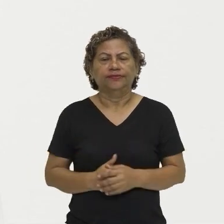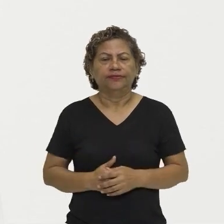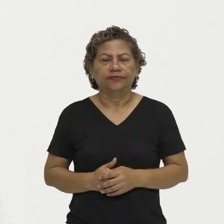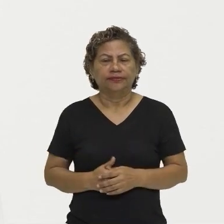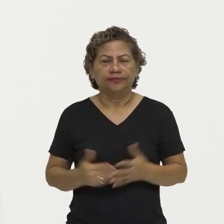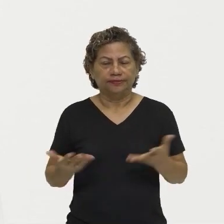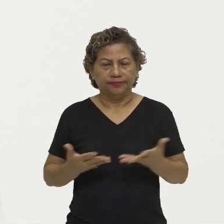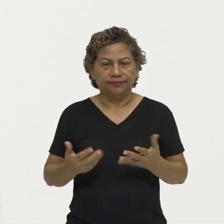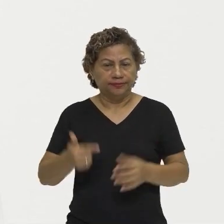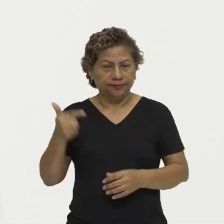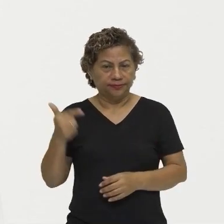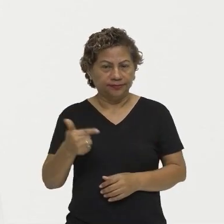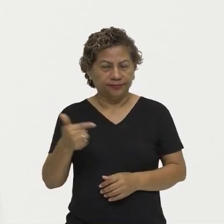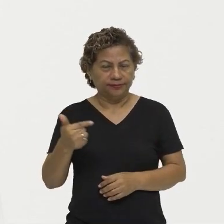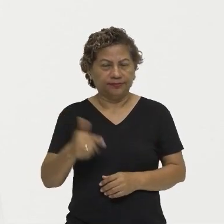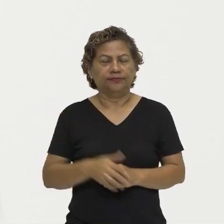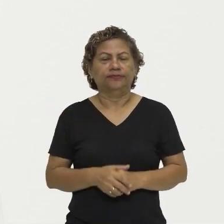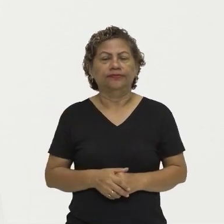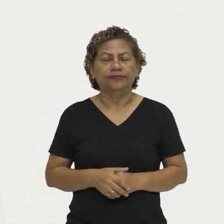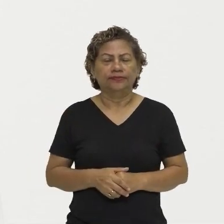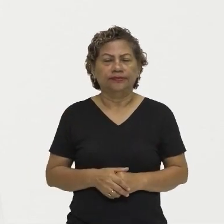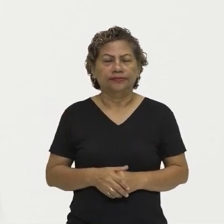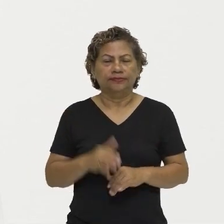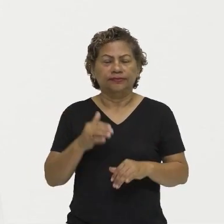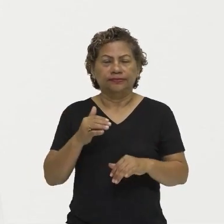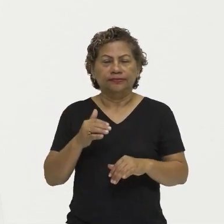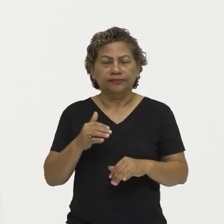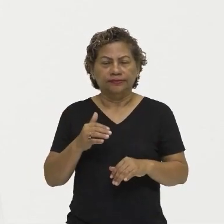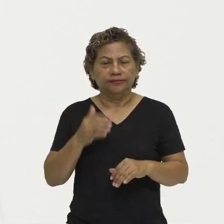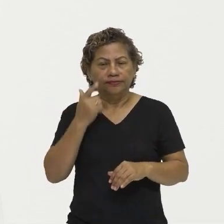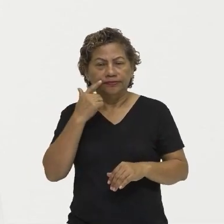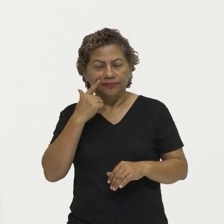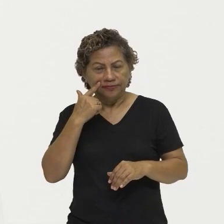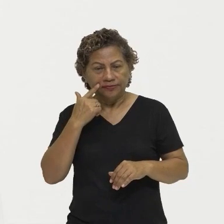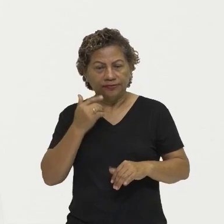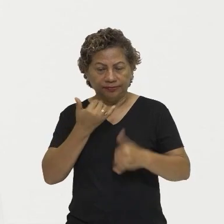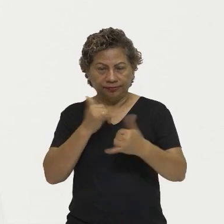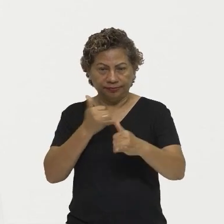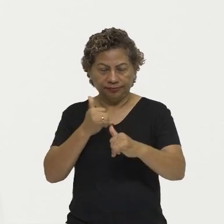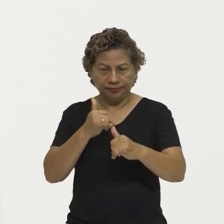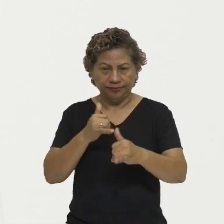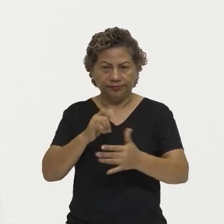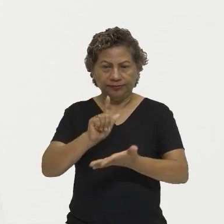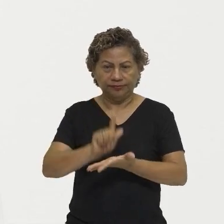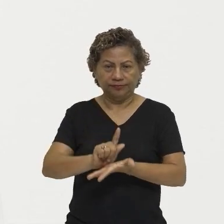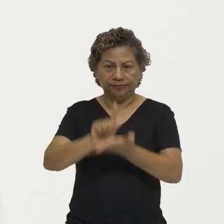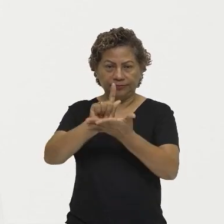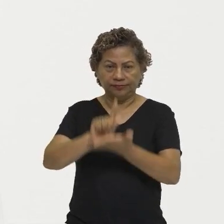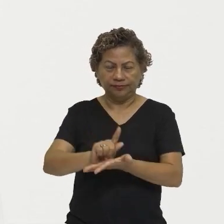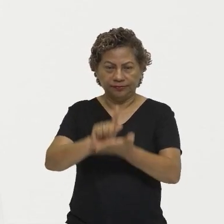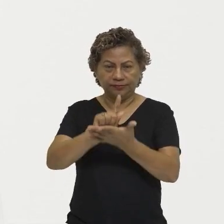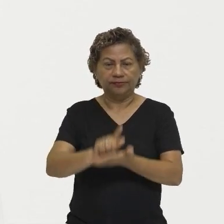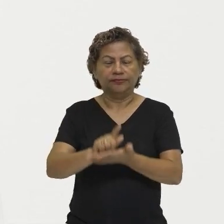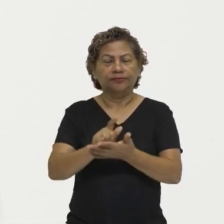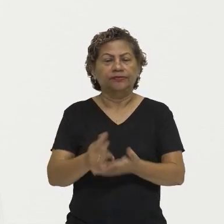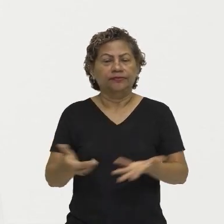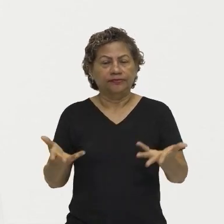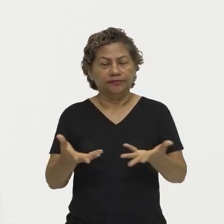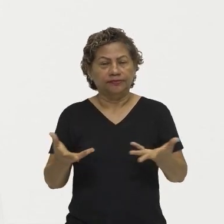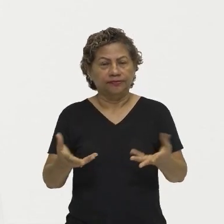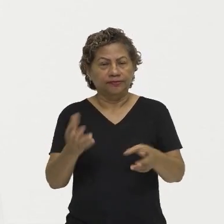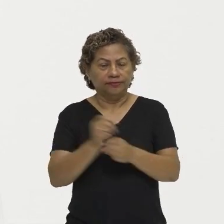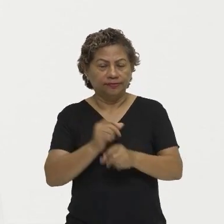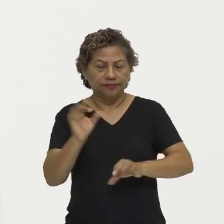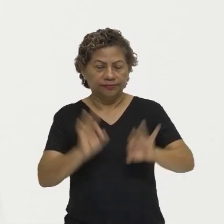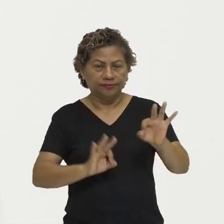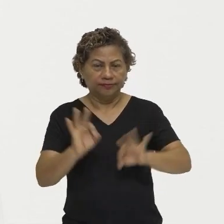parte da energia mecânica é a energia potencial gravitacional, que a gente vai calcular agora. Olha aqui, a energia